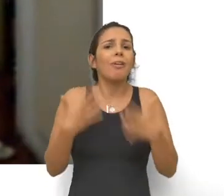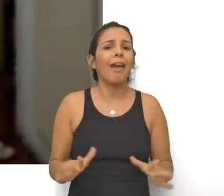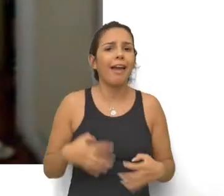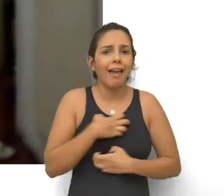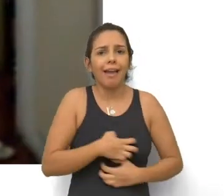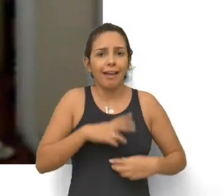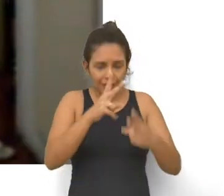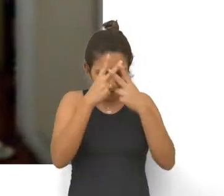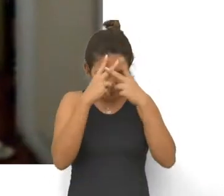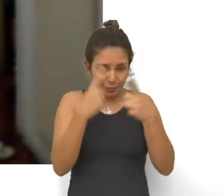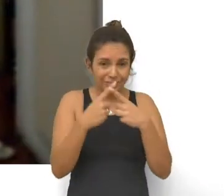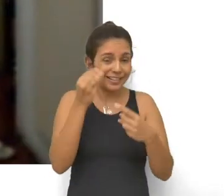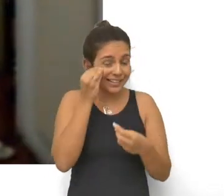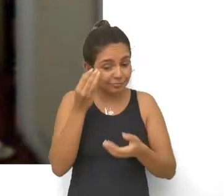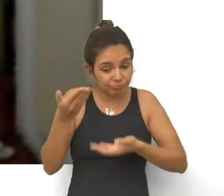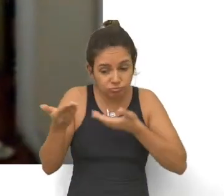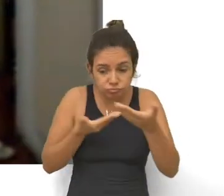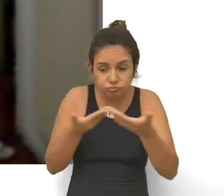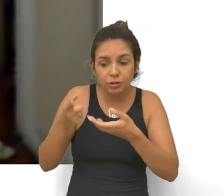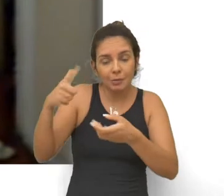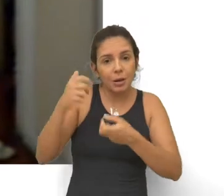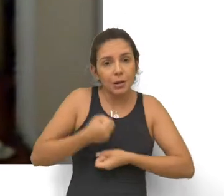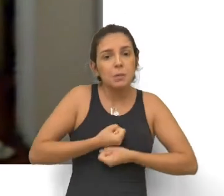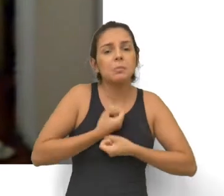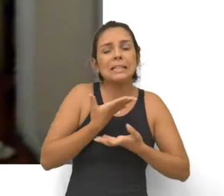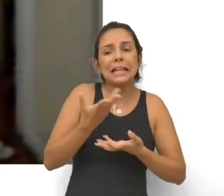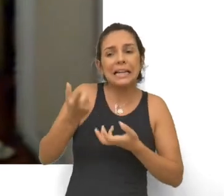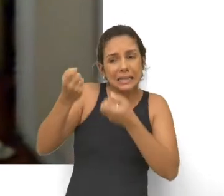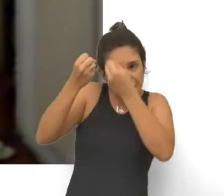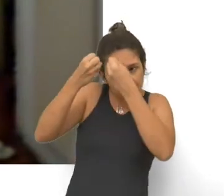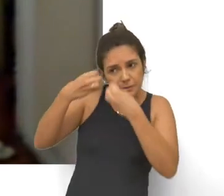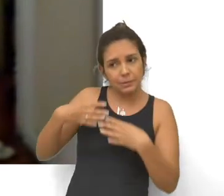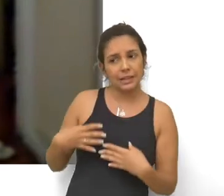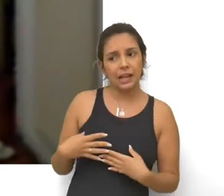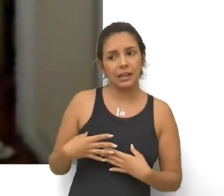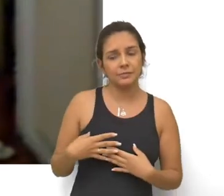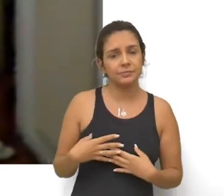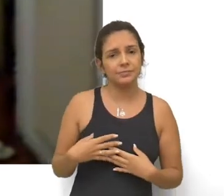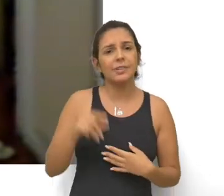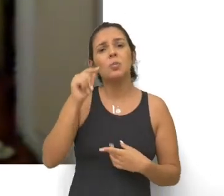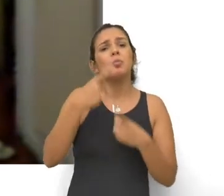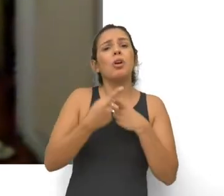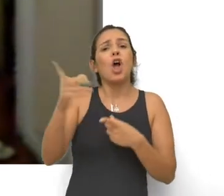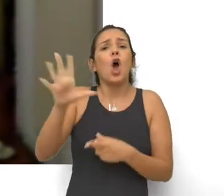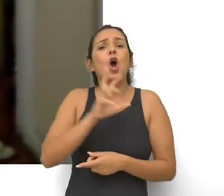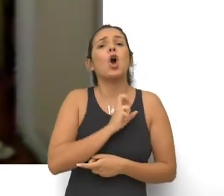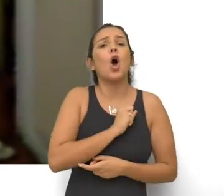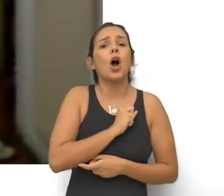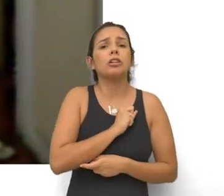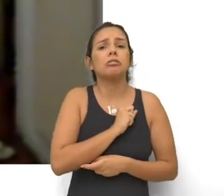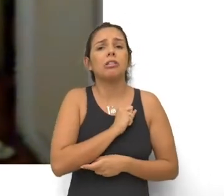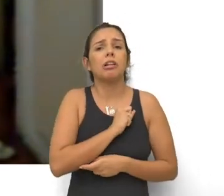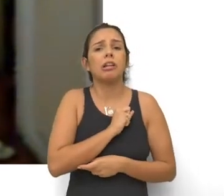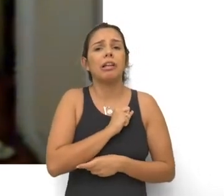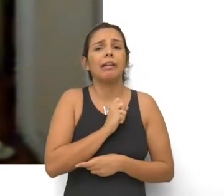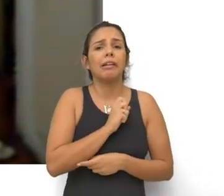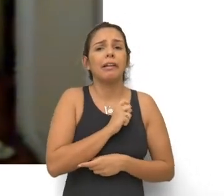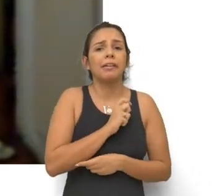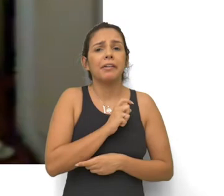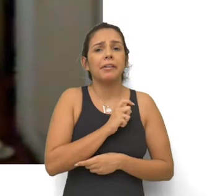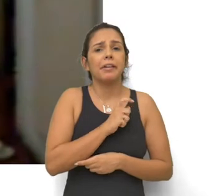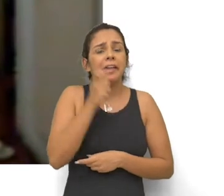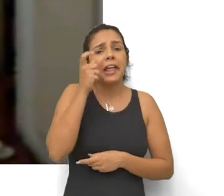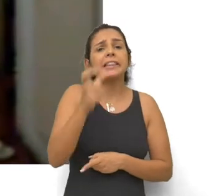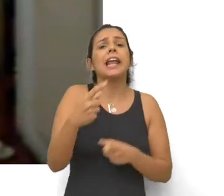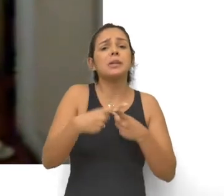pouco tentar fazer com que a pessoa entenda que interesse ela tem em que